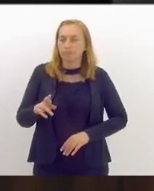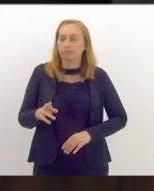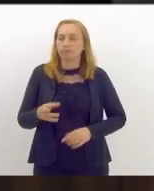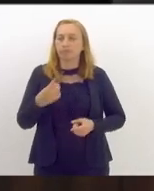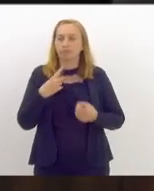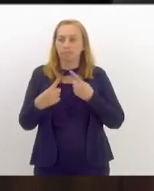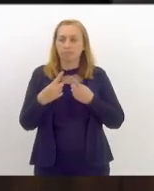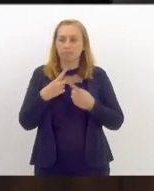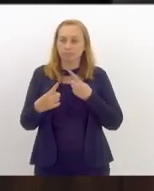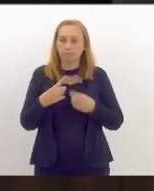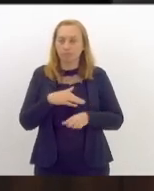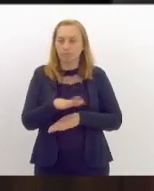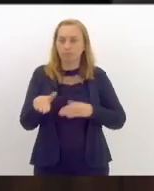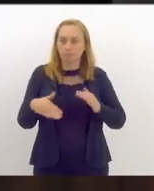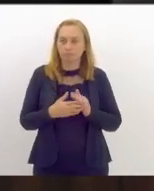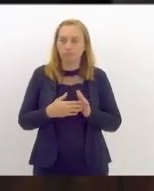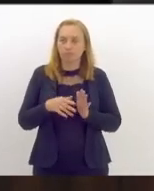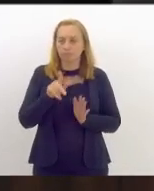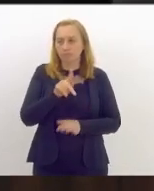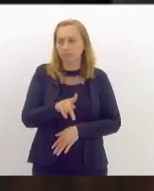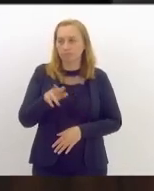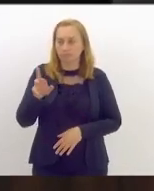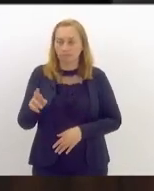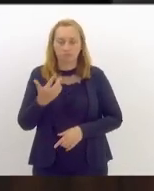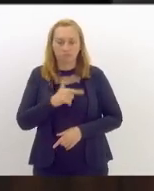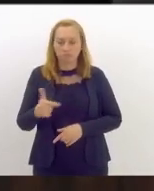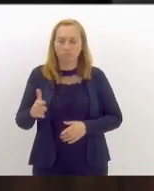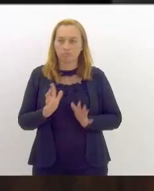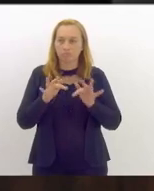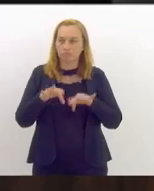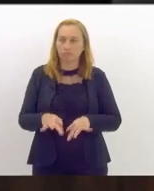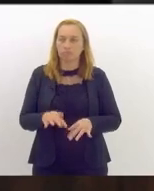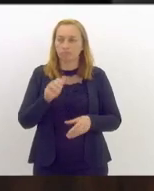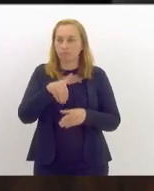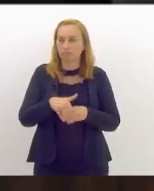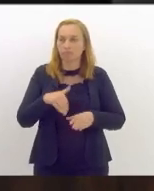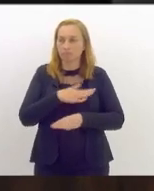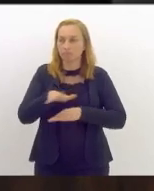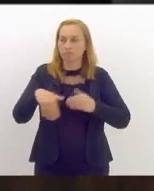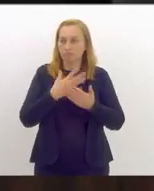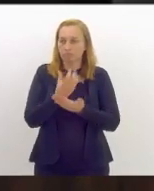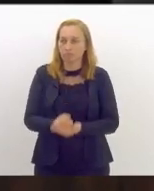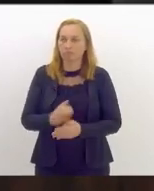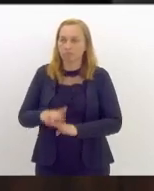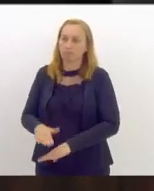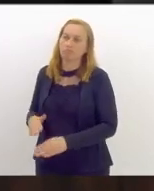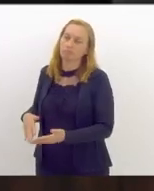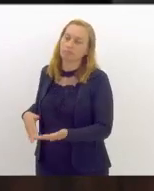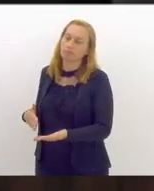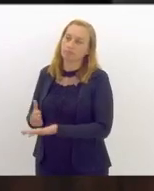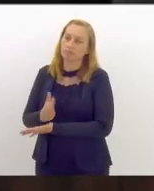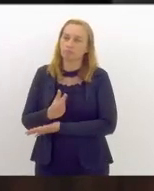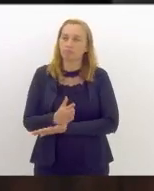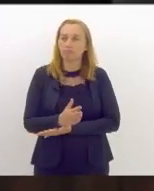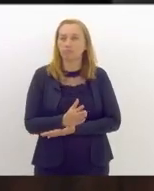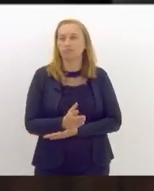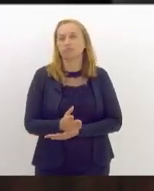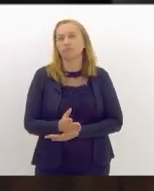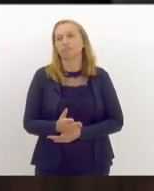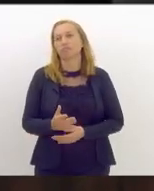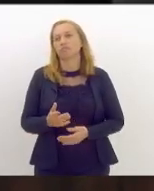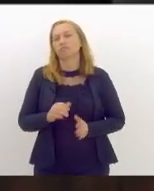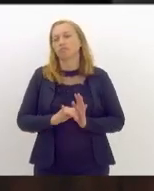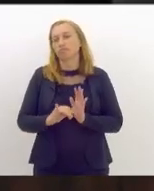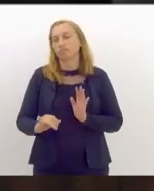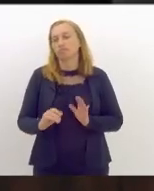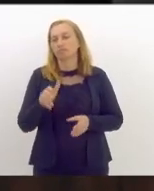discussão todos os PR não vendo que ele discutir será da discussão em votação dos seus que aprova permaneça Como estão aprovado vai à